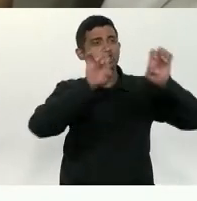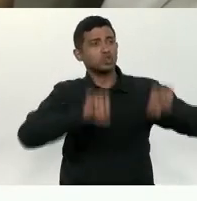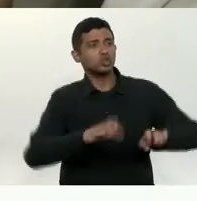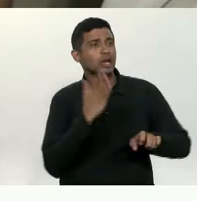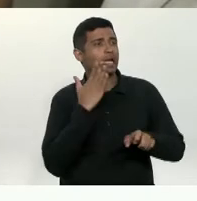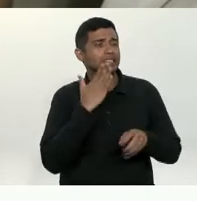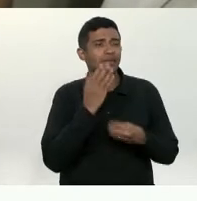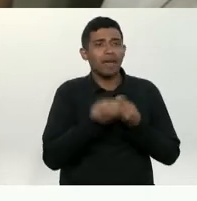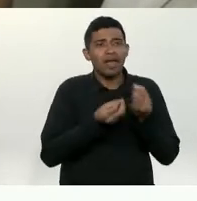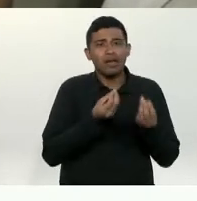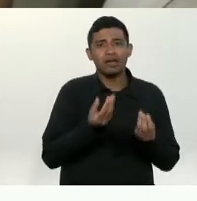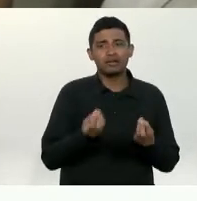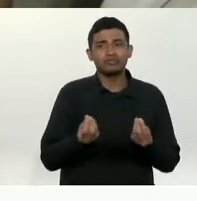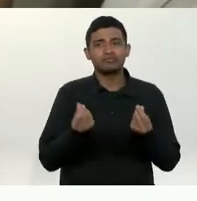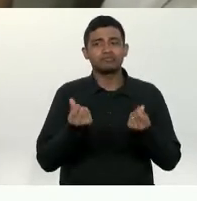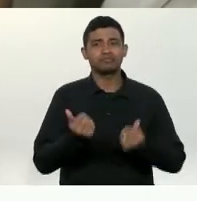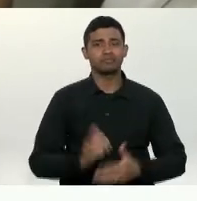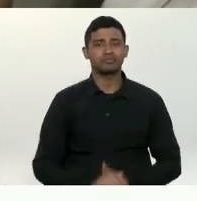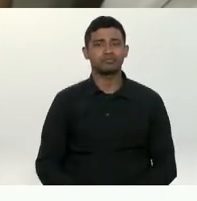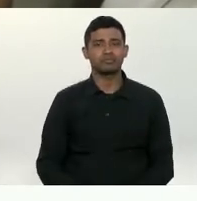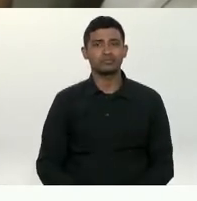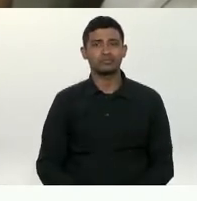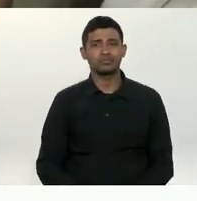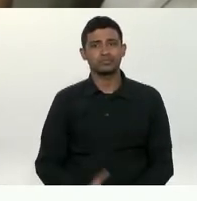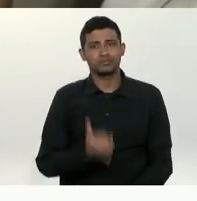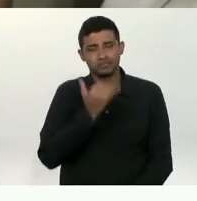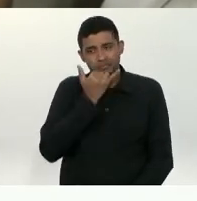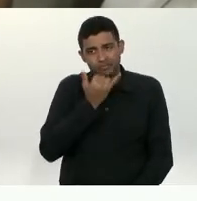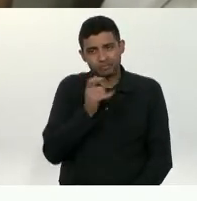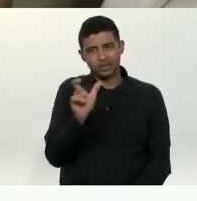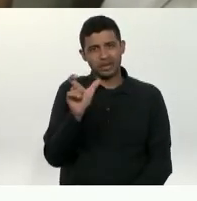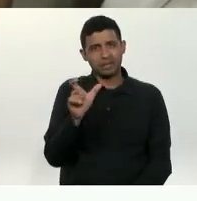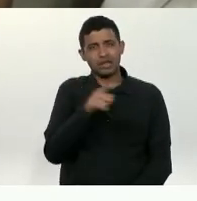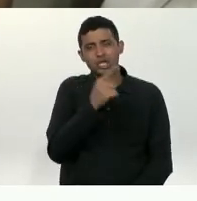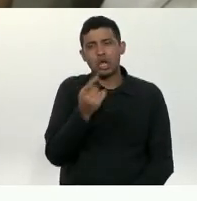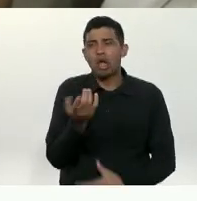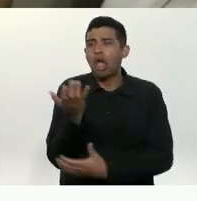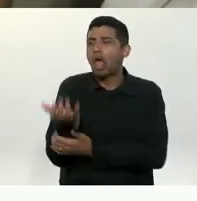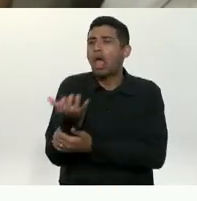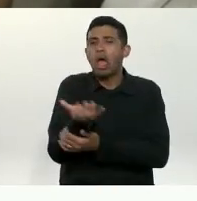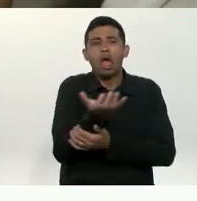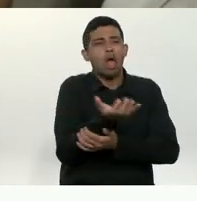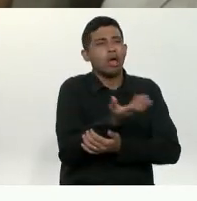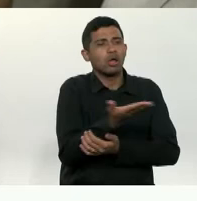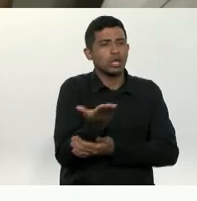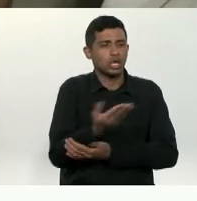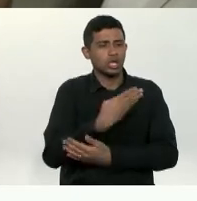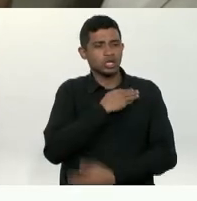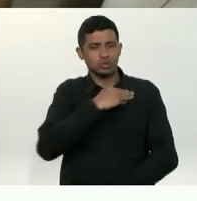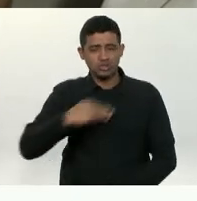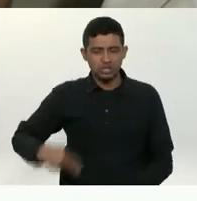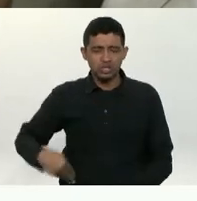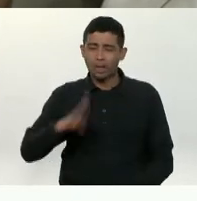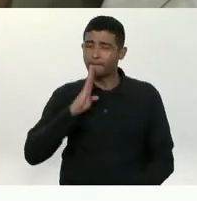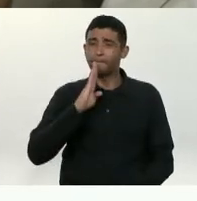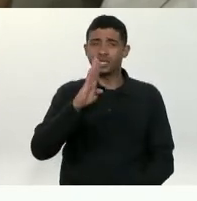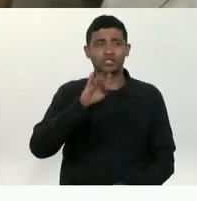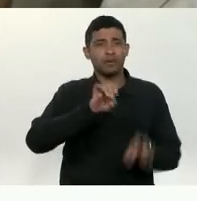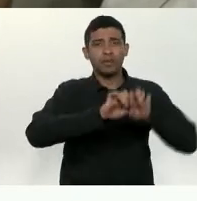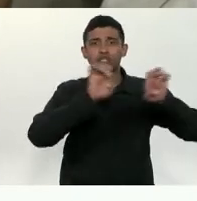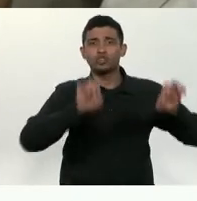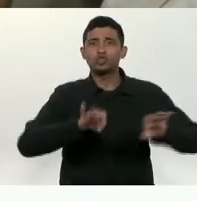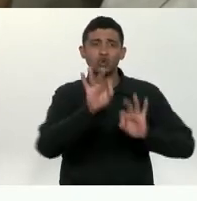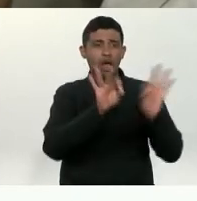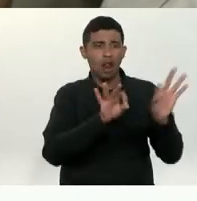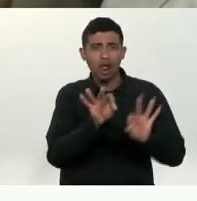temos que ficar, com perdão da palavra, mendigando perante os ministros, principalmente da infraestrutura. E o